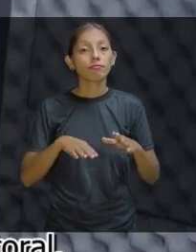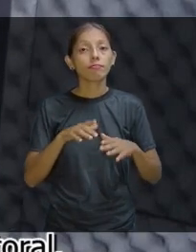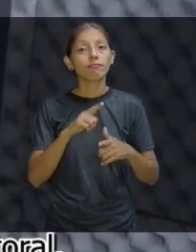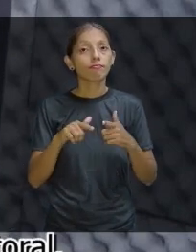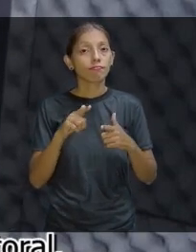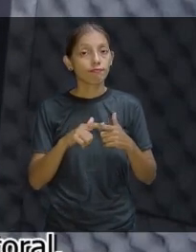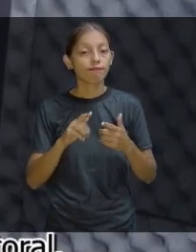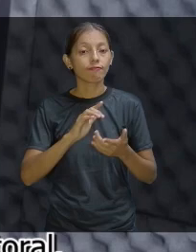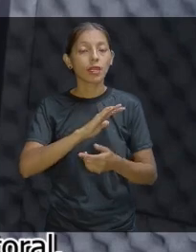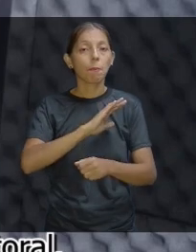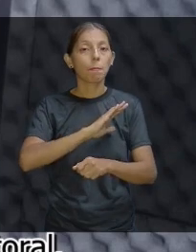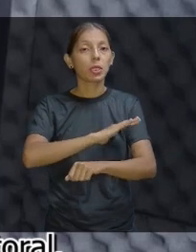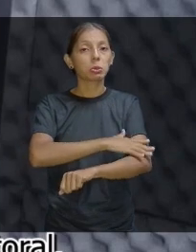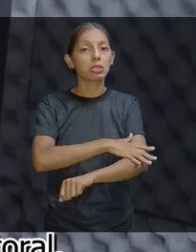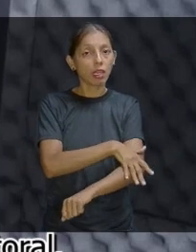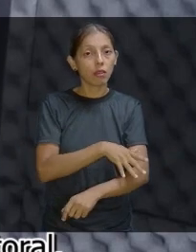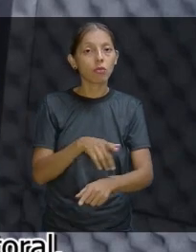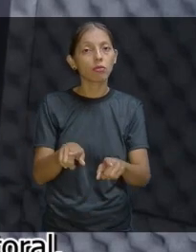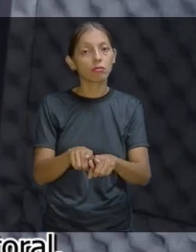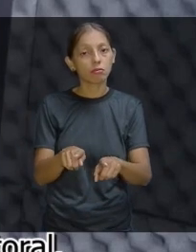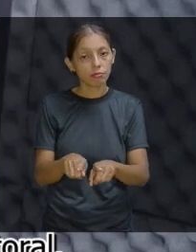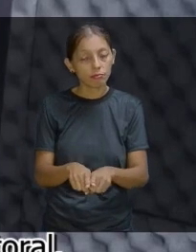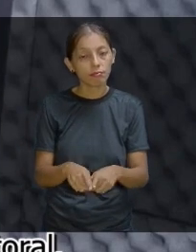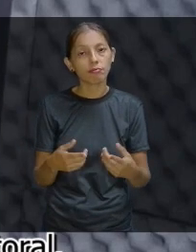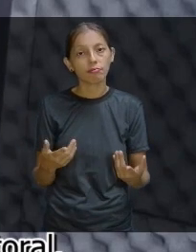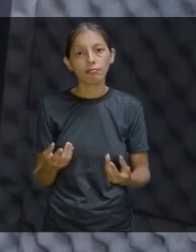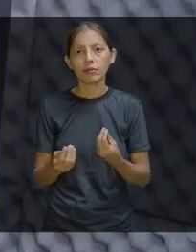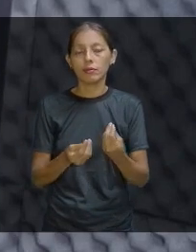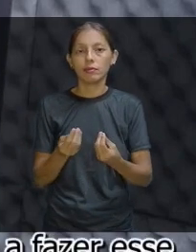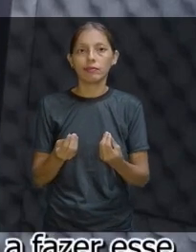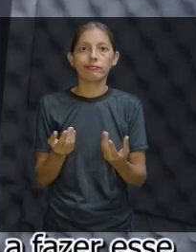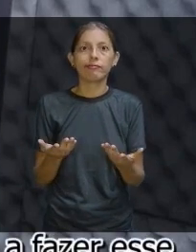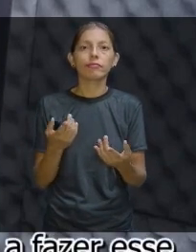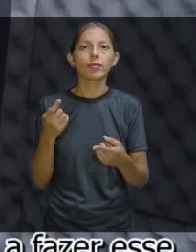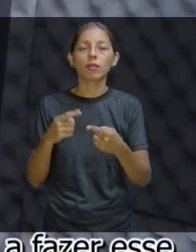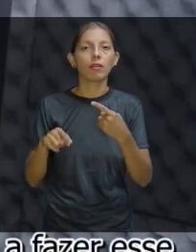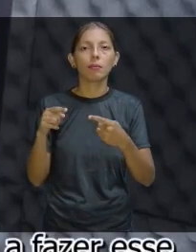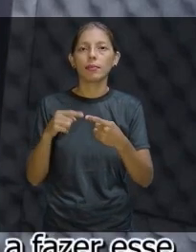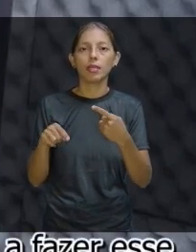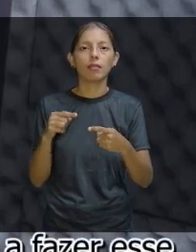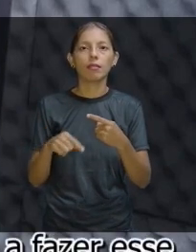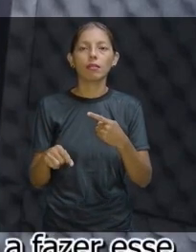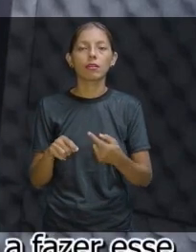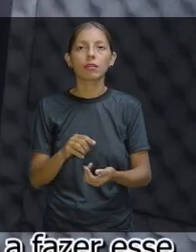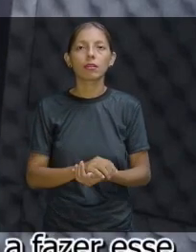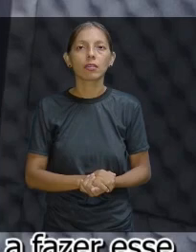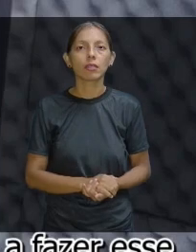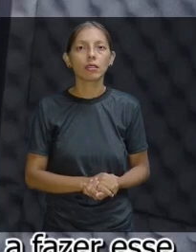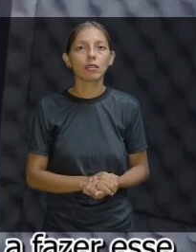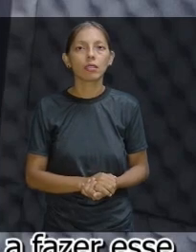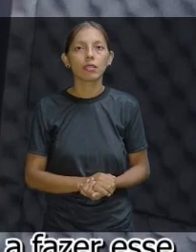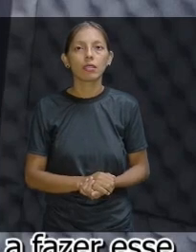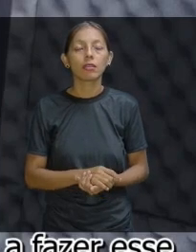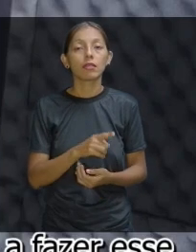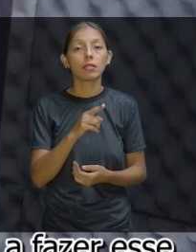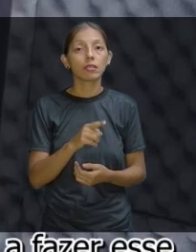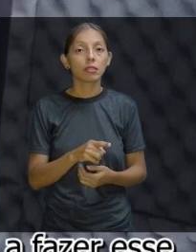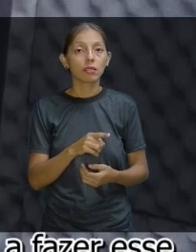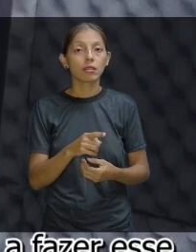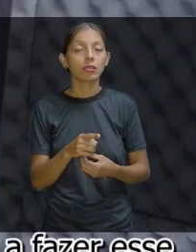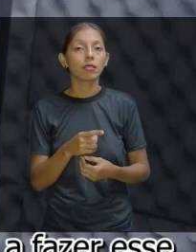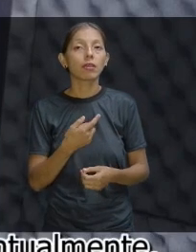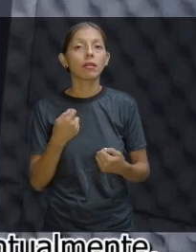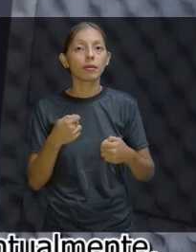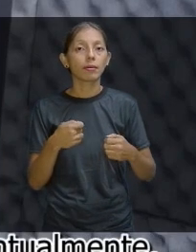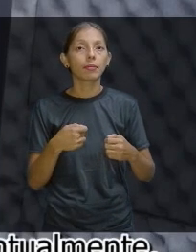preconceitos e o próprio descrédito do sistema eleitoral. Essas plataformas estão obrigadas, por força da resolução, a fazer esse